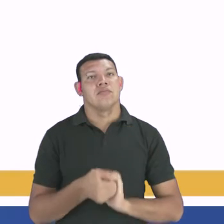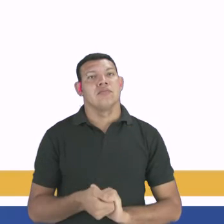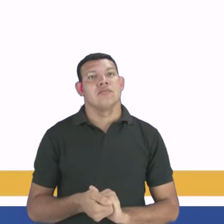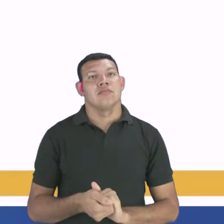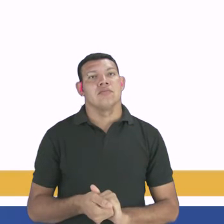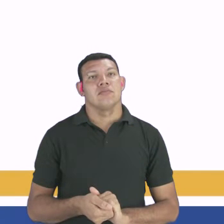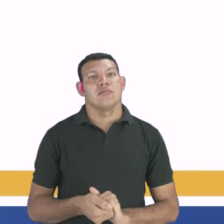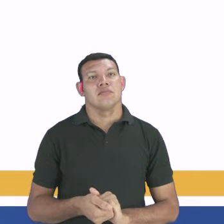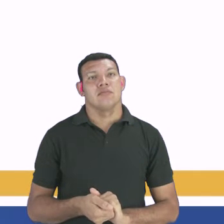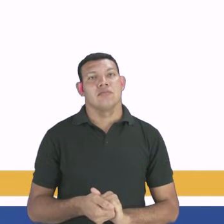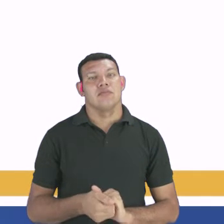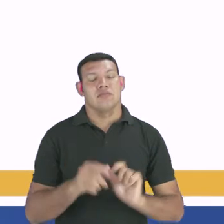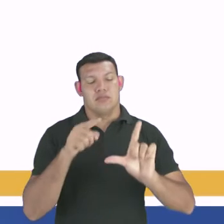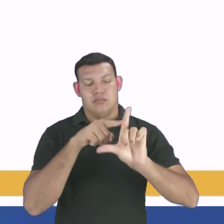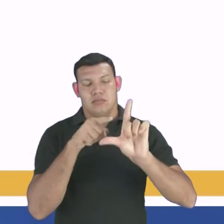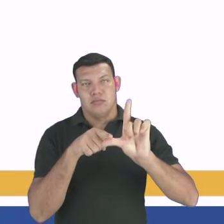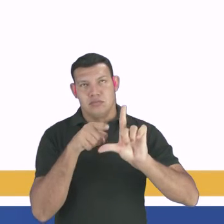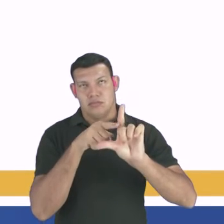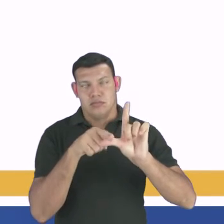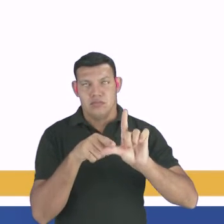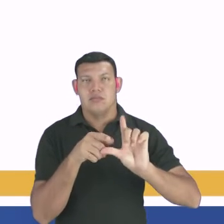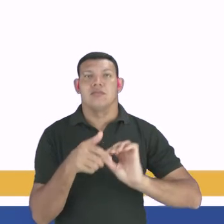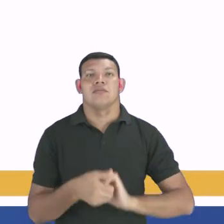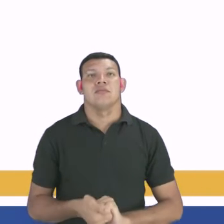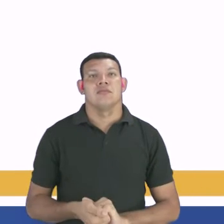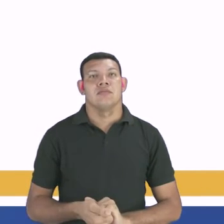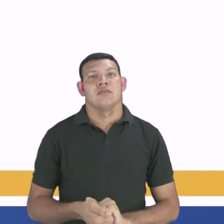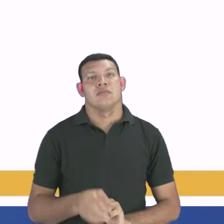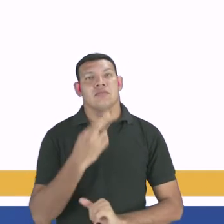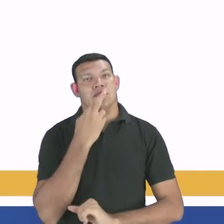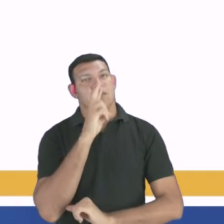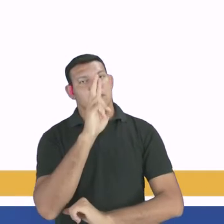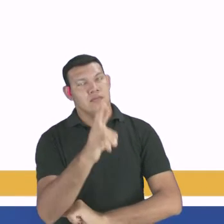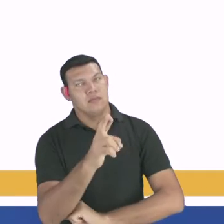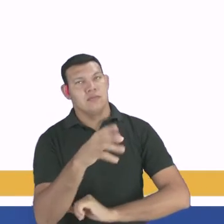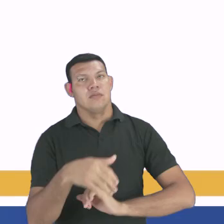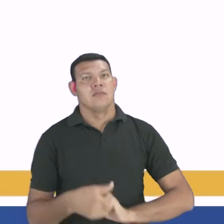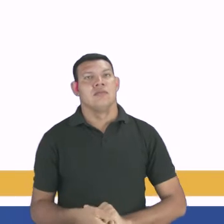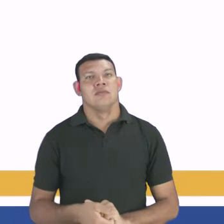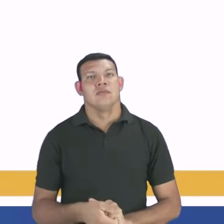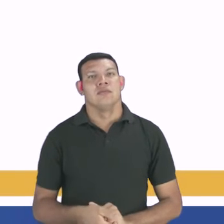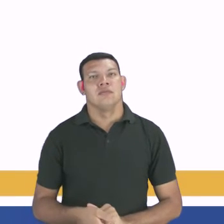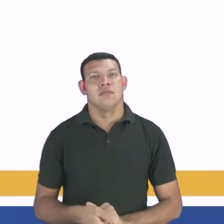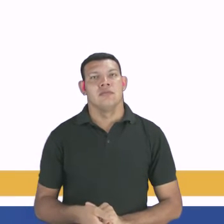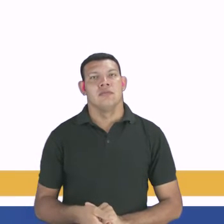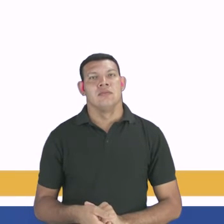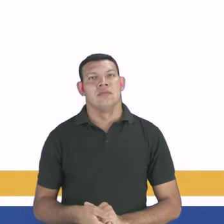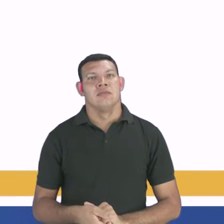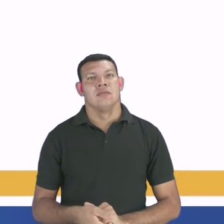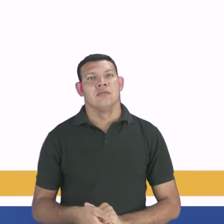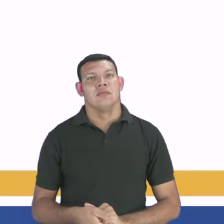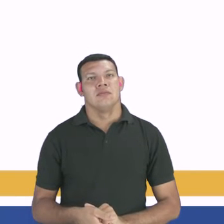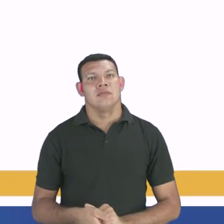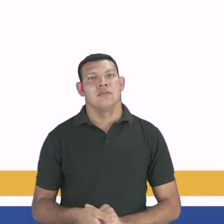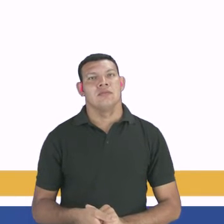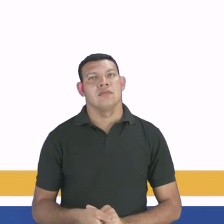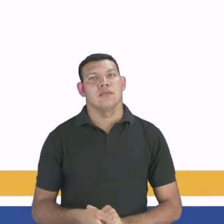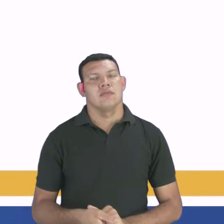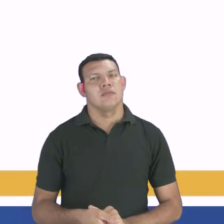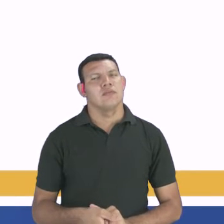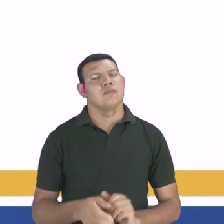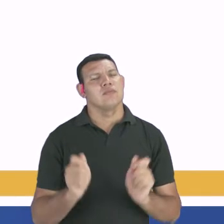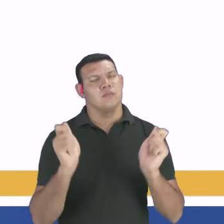desse desse ângulo ou dessa solução Mas aí você pode dar em